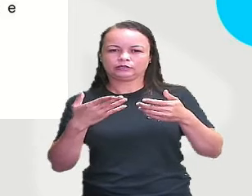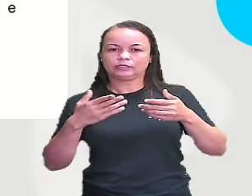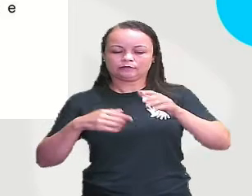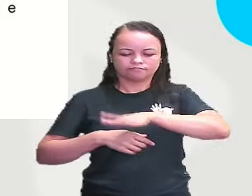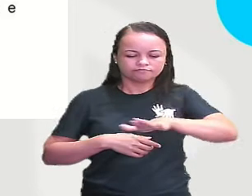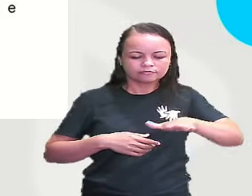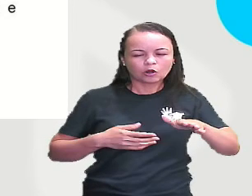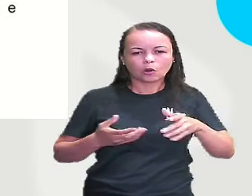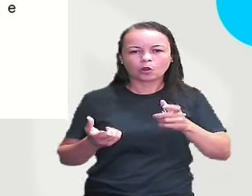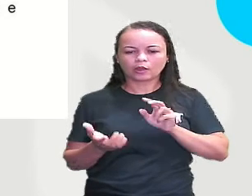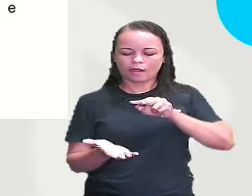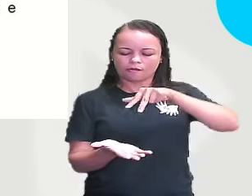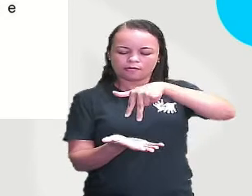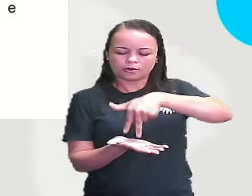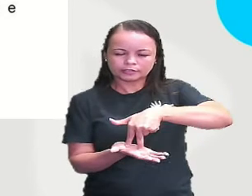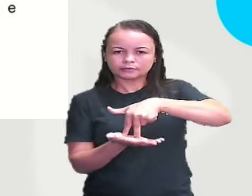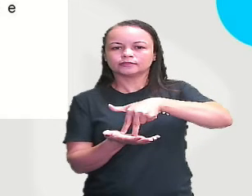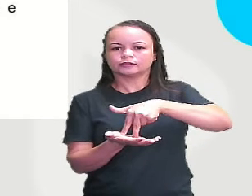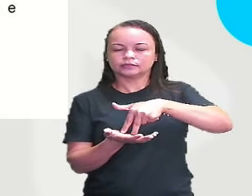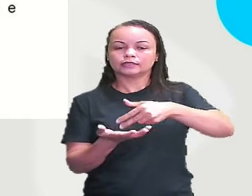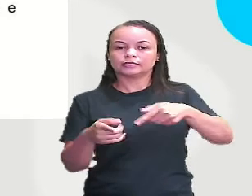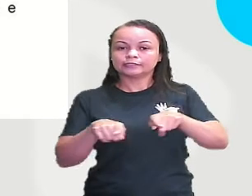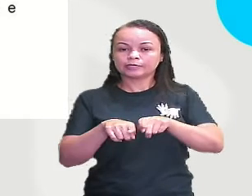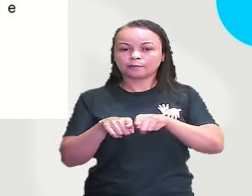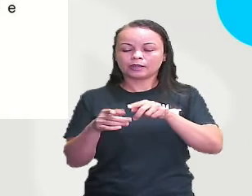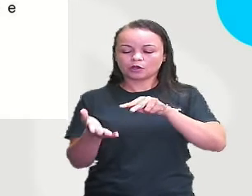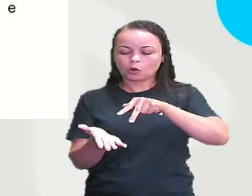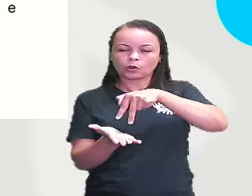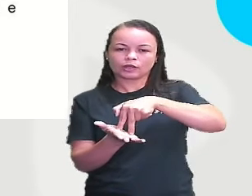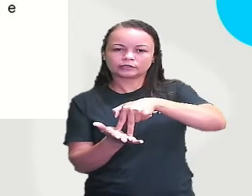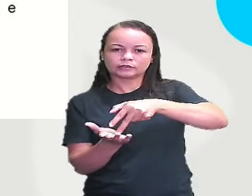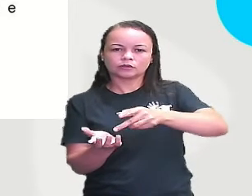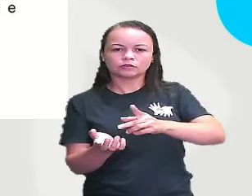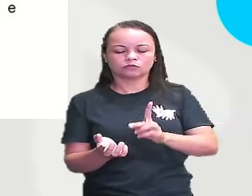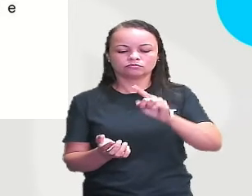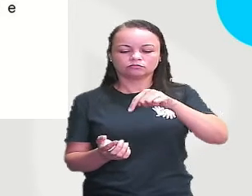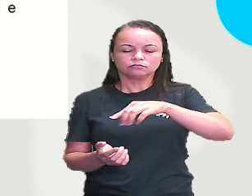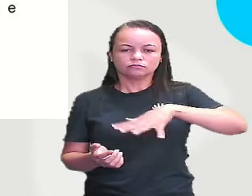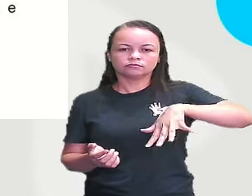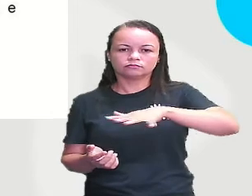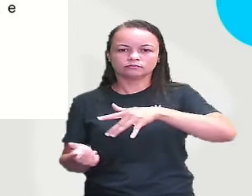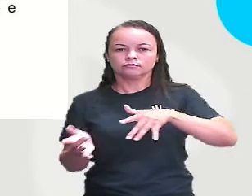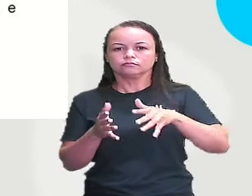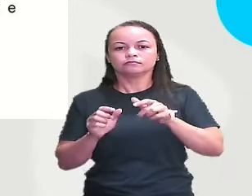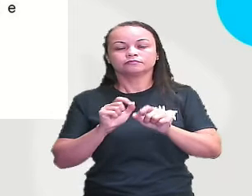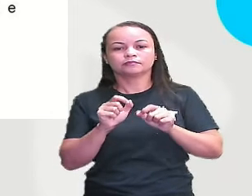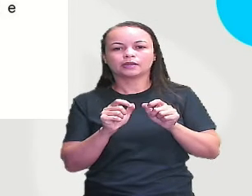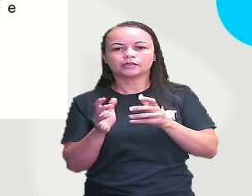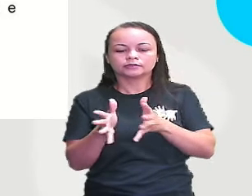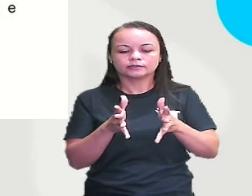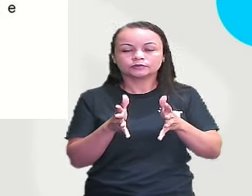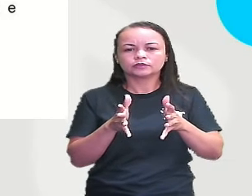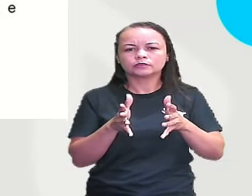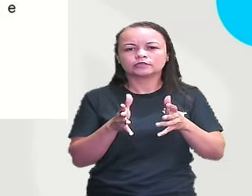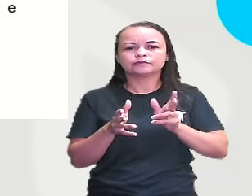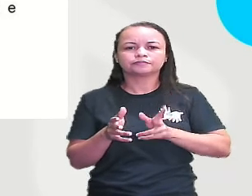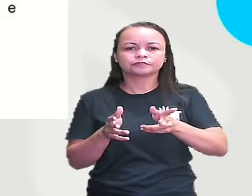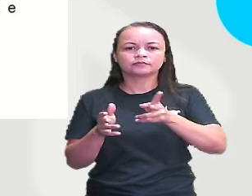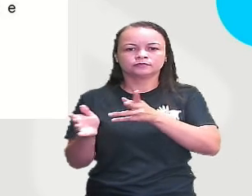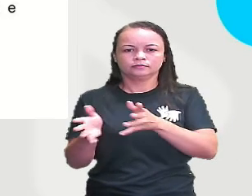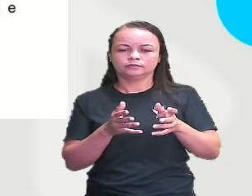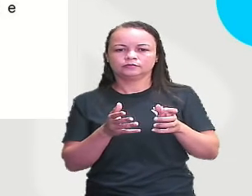em seguida localiza a posição que seu corpo ocupa no espaço e finalmente passa a localizar